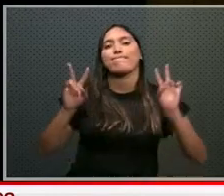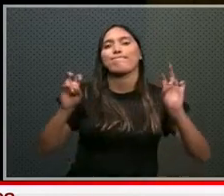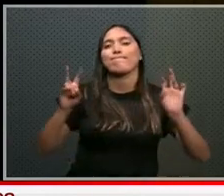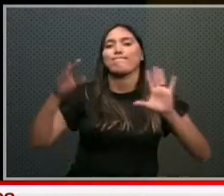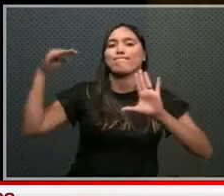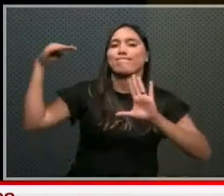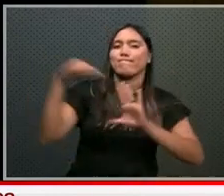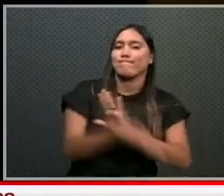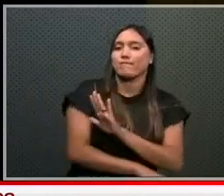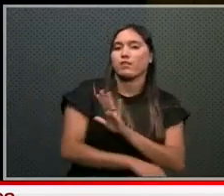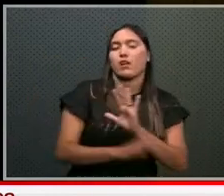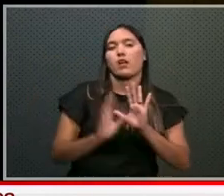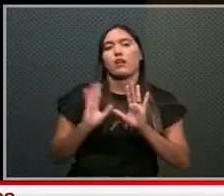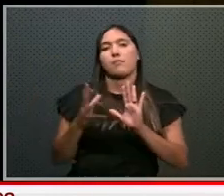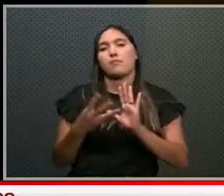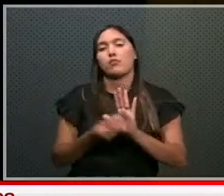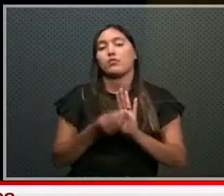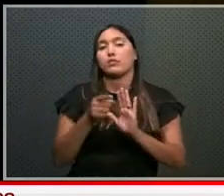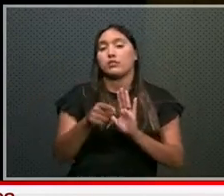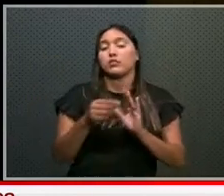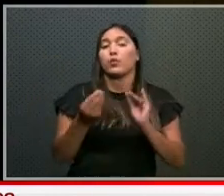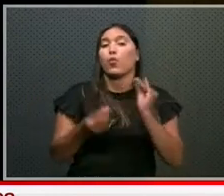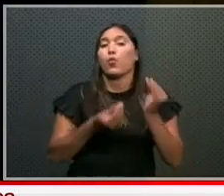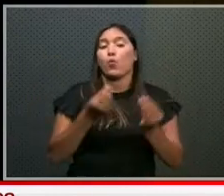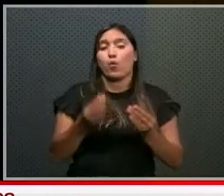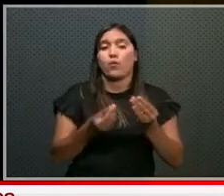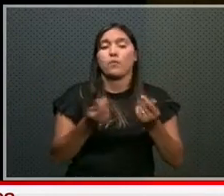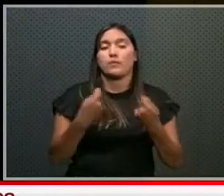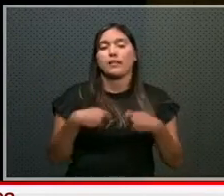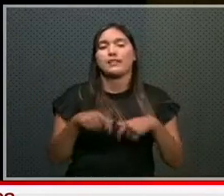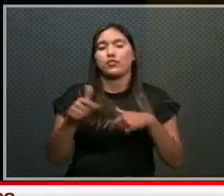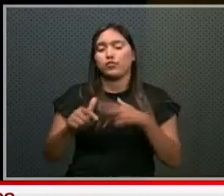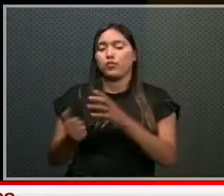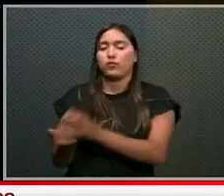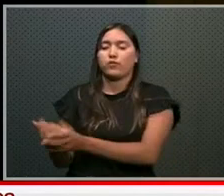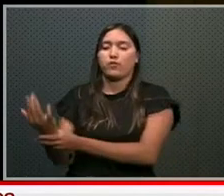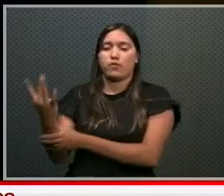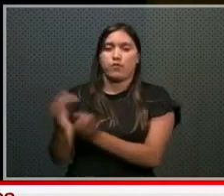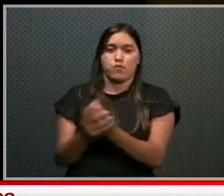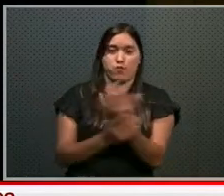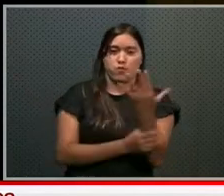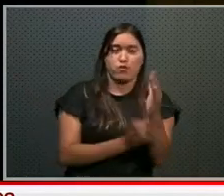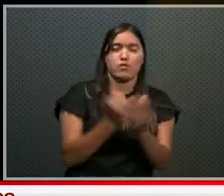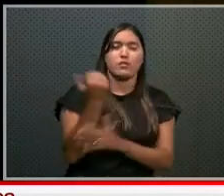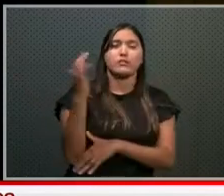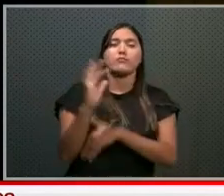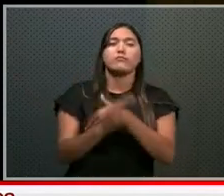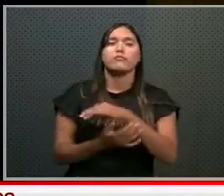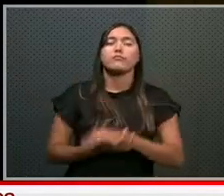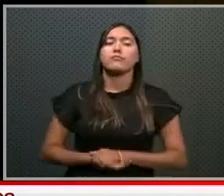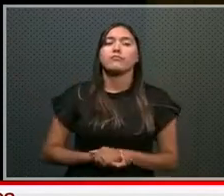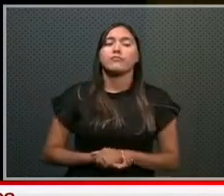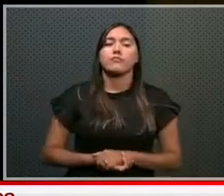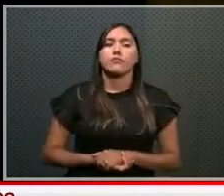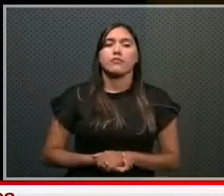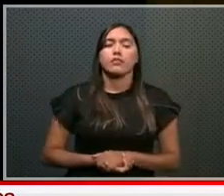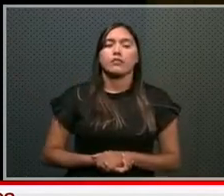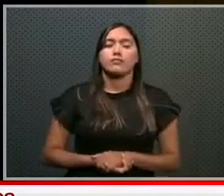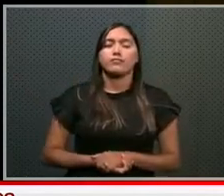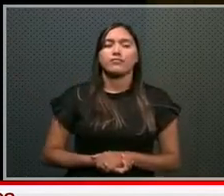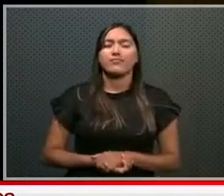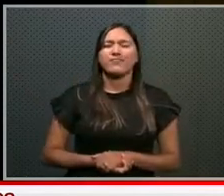Florestal na Amazônia isso se dará com reflorestamento de qualidade isso se dará com